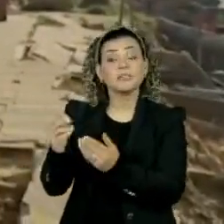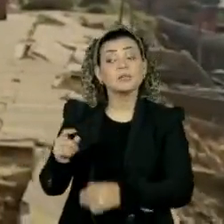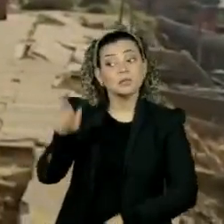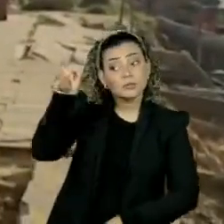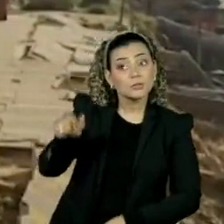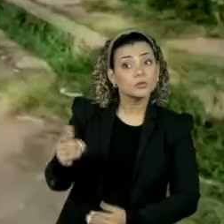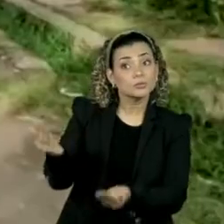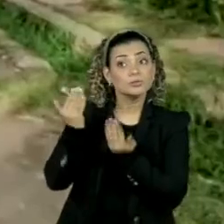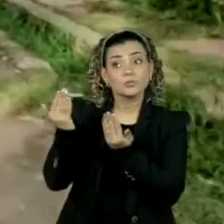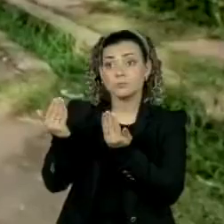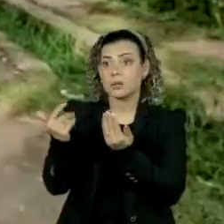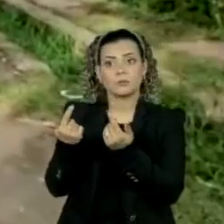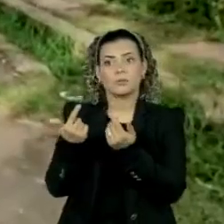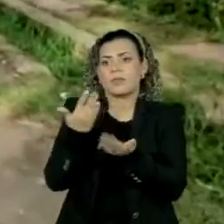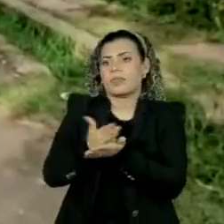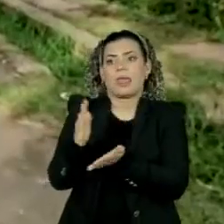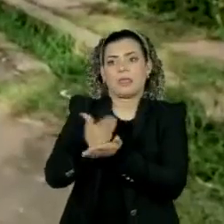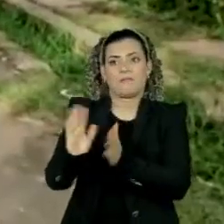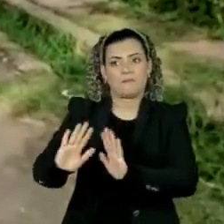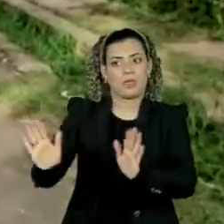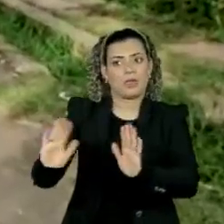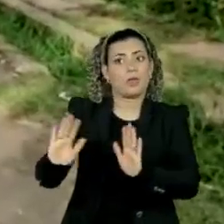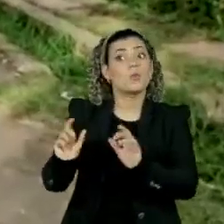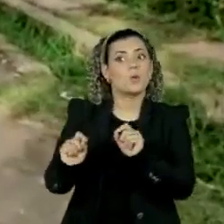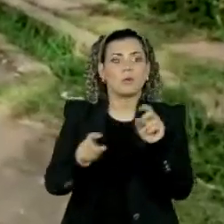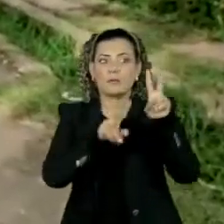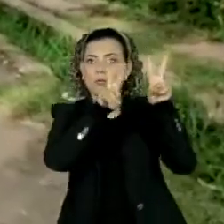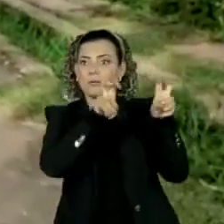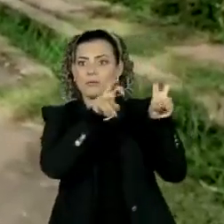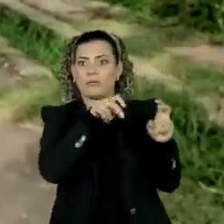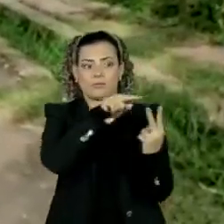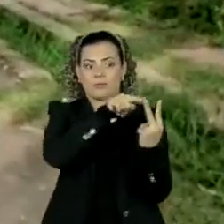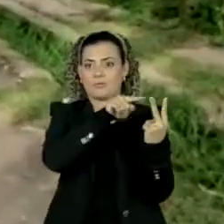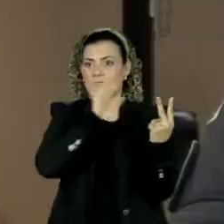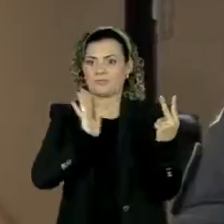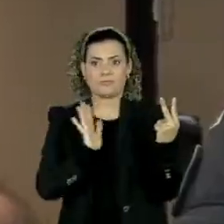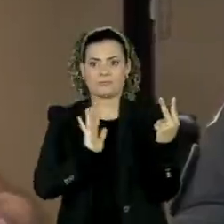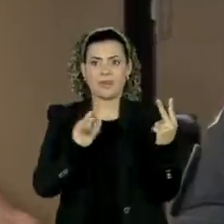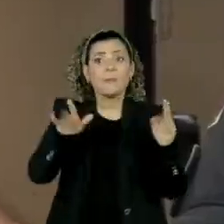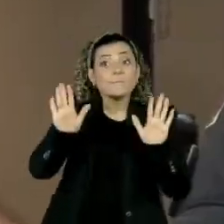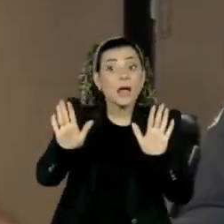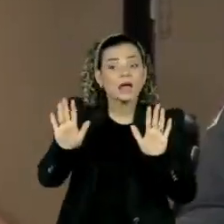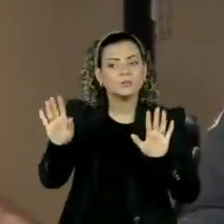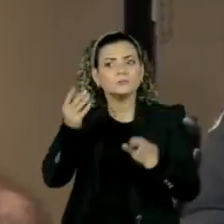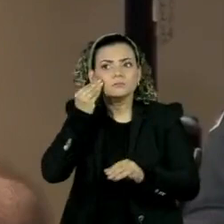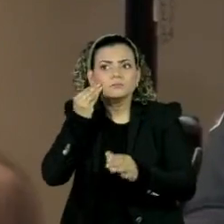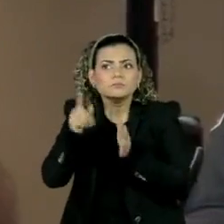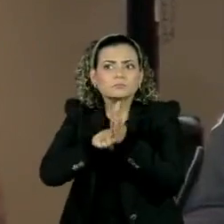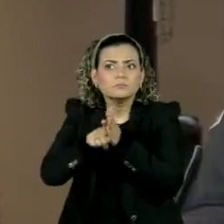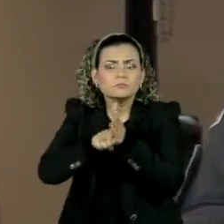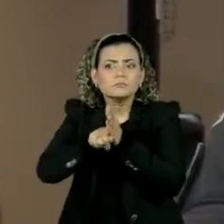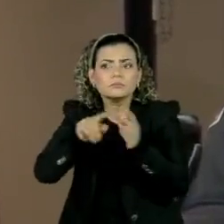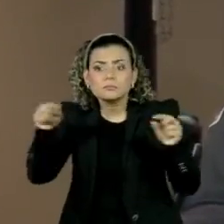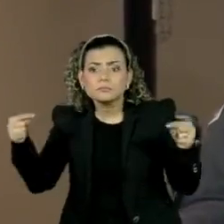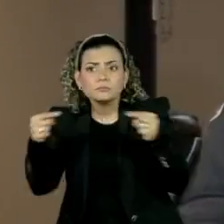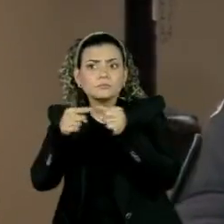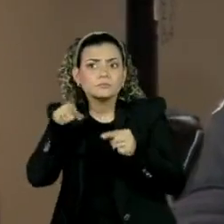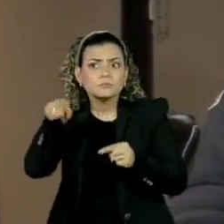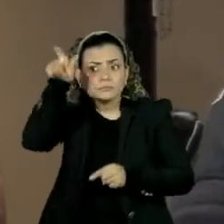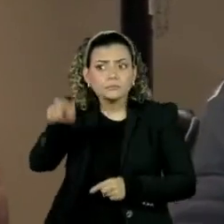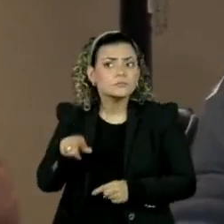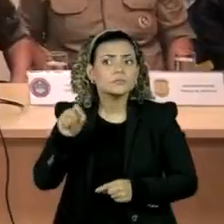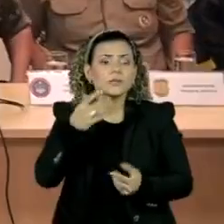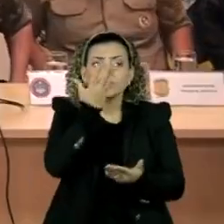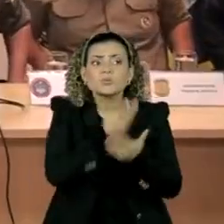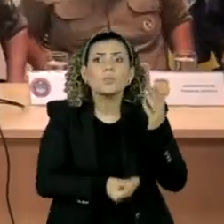não tem nada a ver ainda na estou com a investigação não fizemos a ligação dele com o fato o